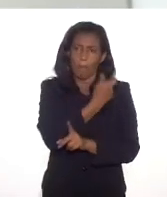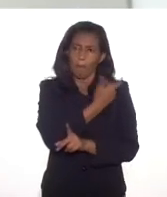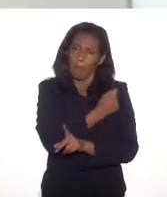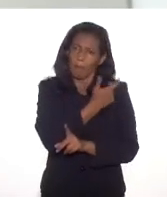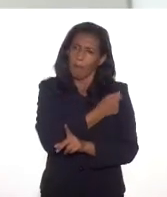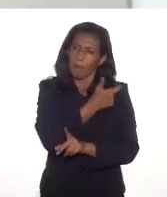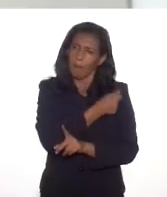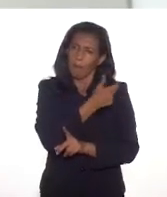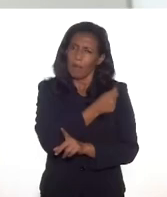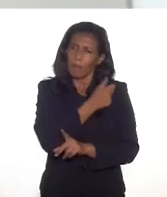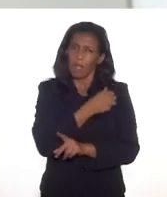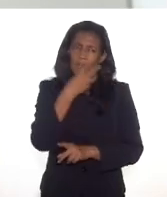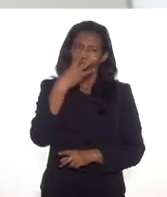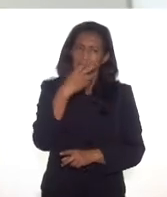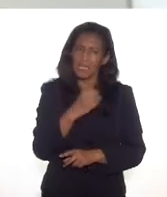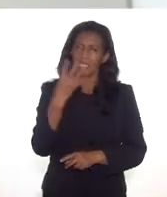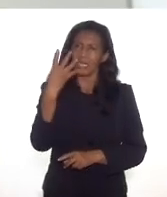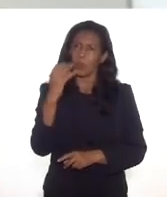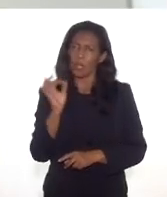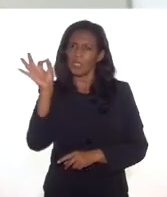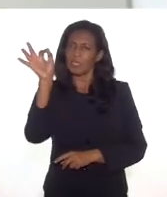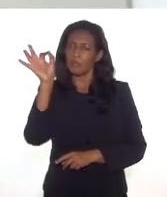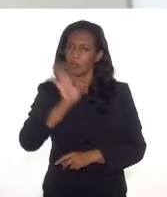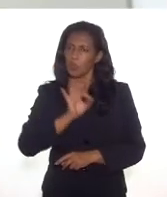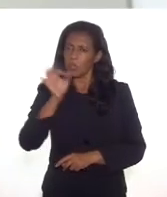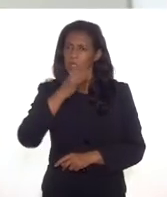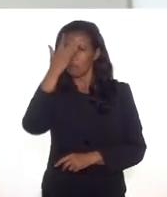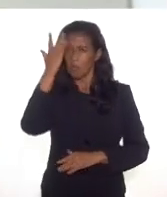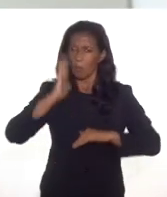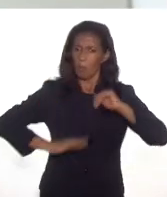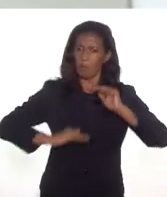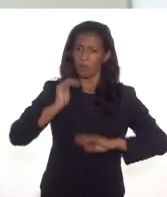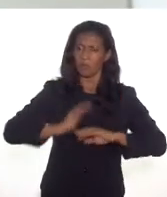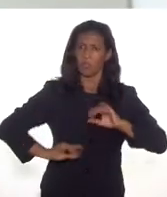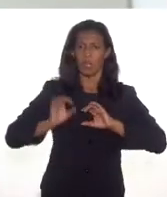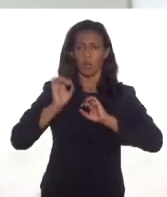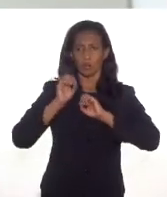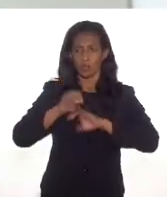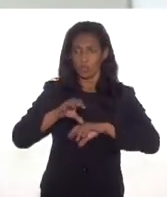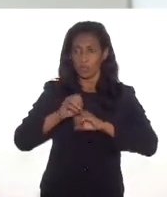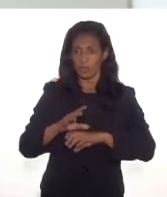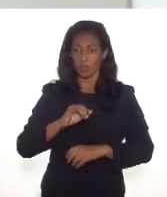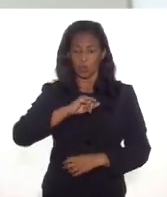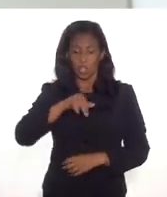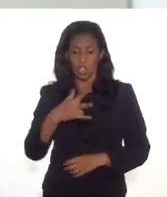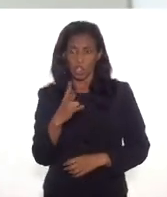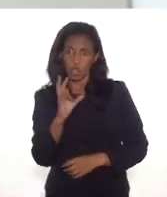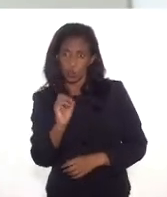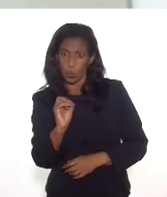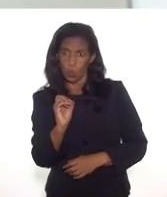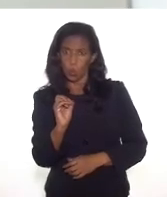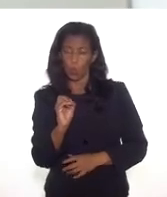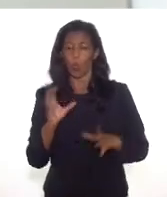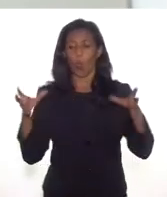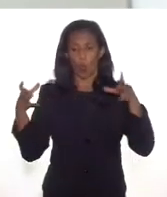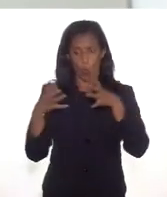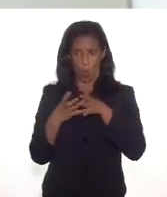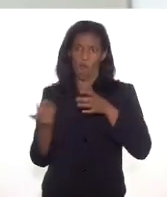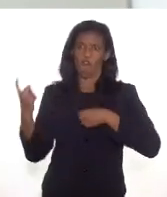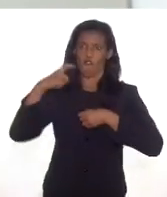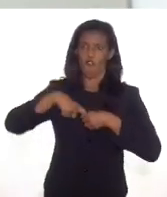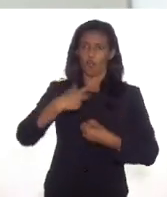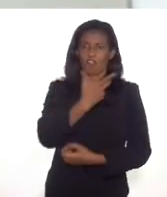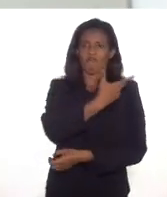junho, 30%, 40% dos profissionais de educação, a gente retoma as aulas em julho com esses